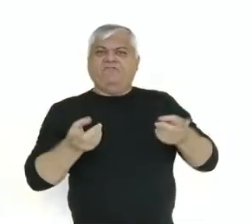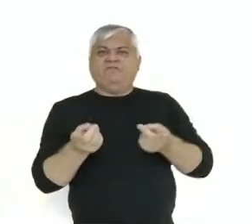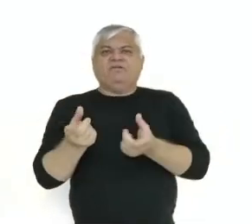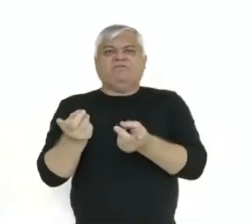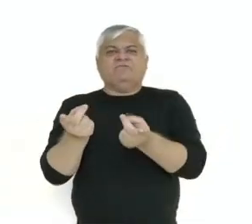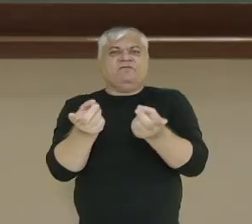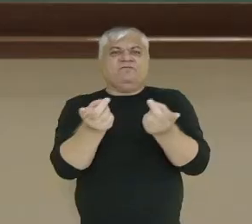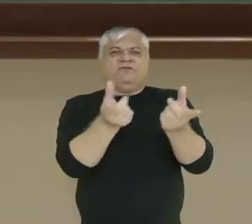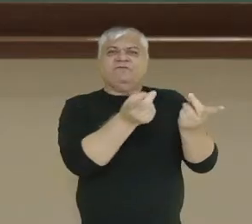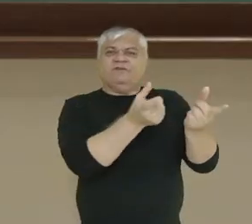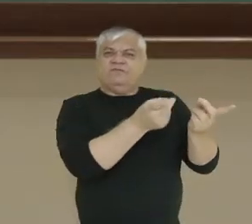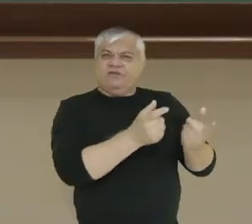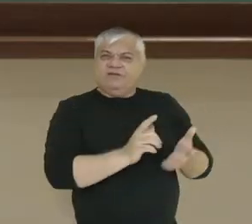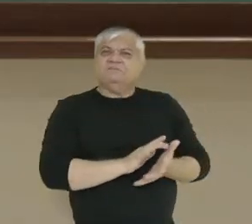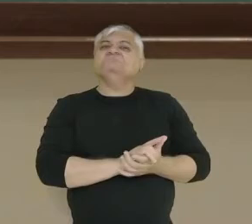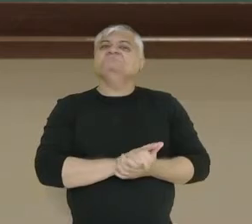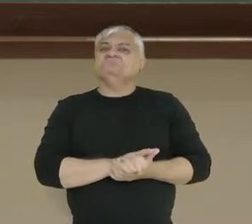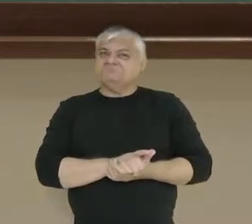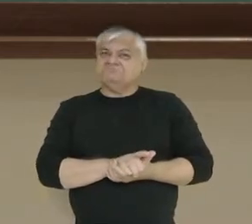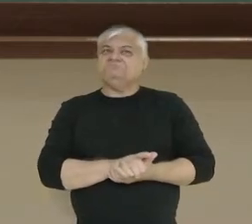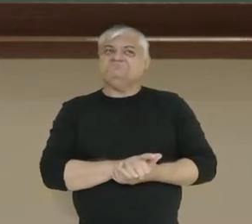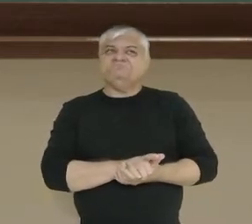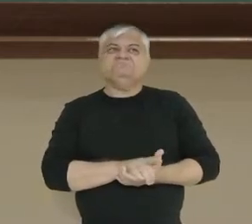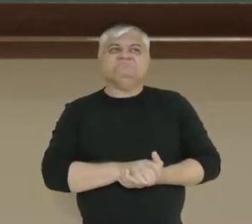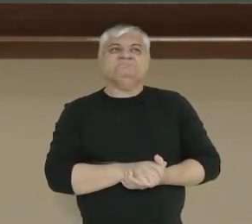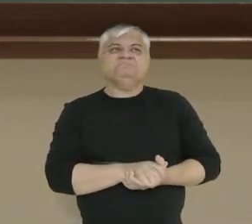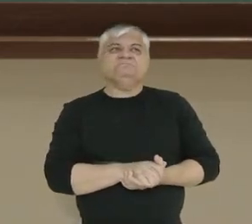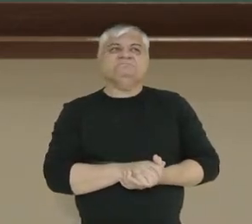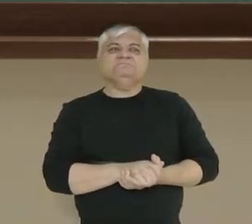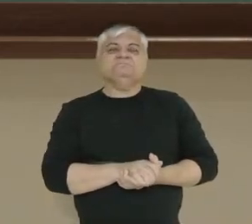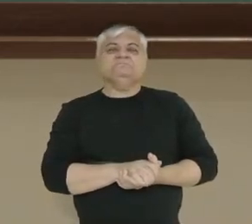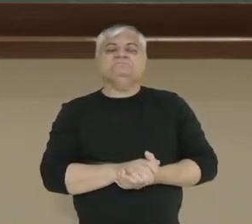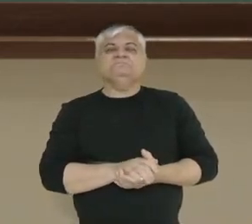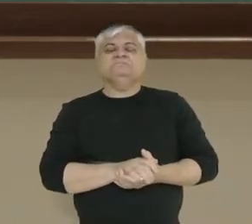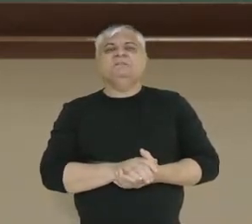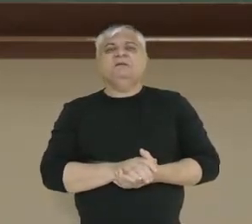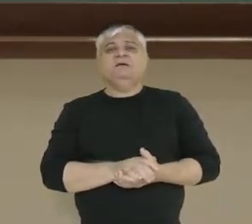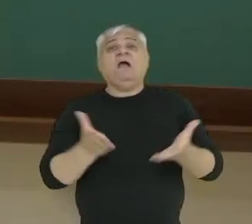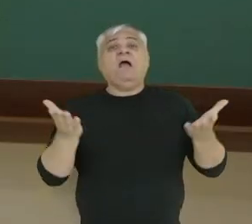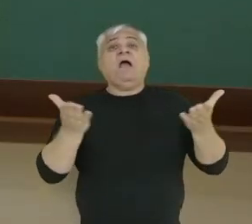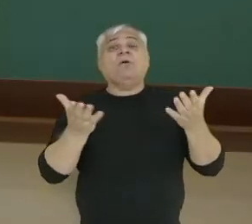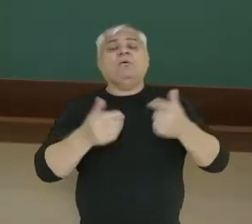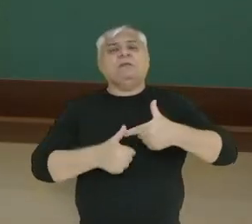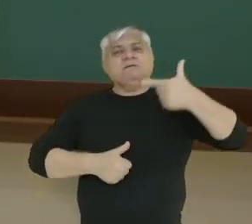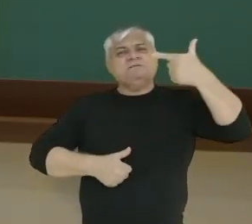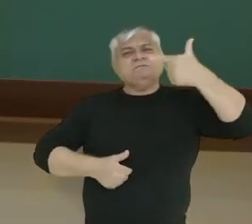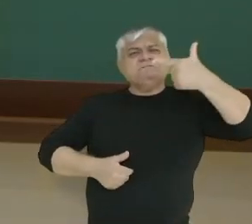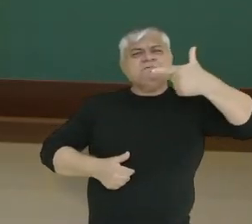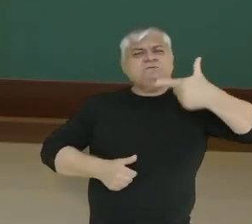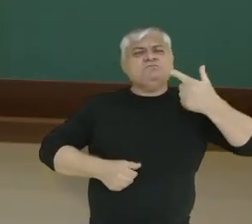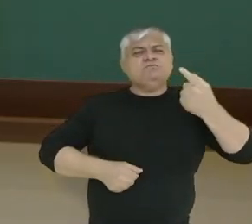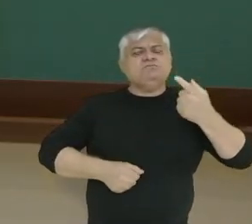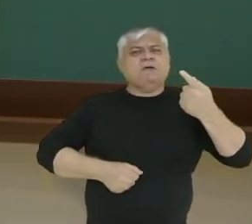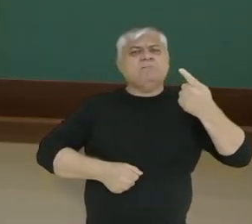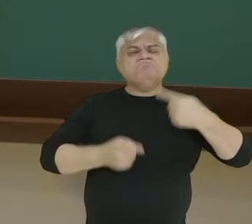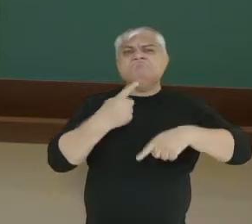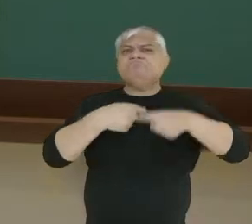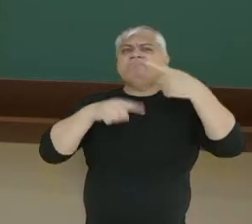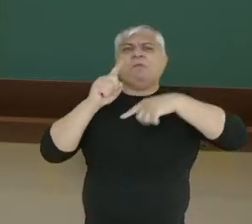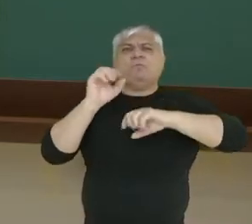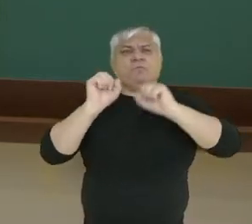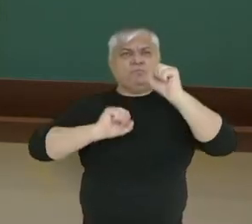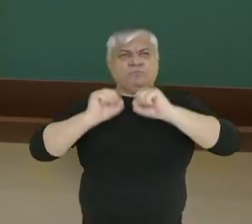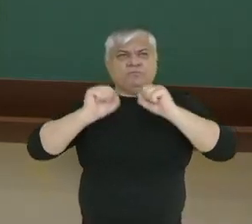produção ou de consumo. E nós vamos falar então um pouco agora sobre a segunda revolução